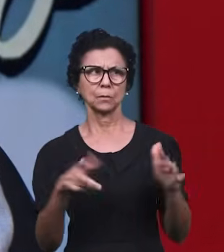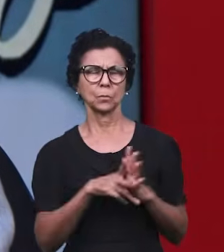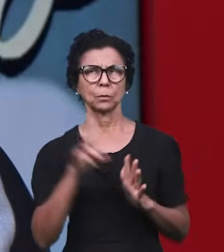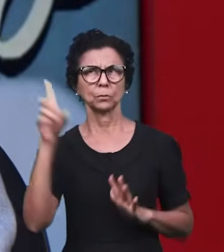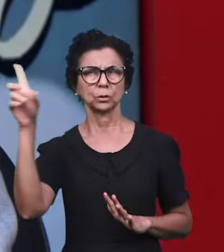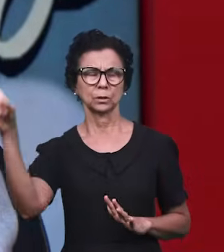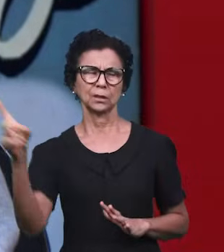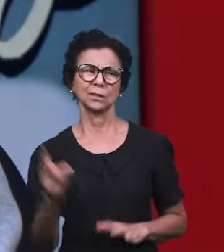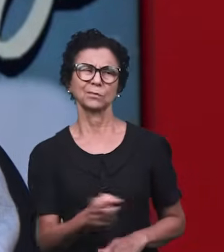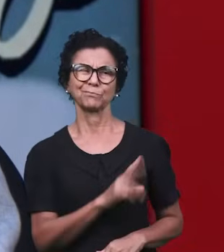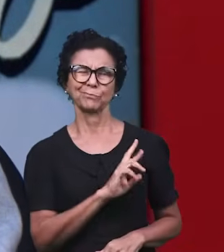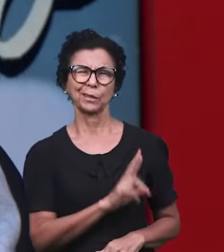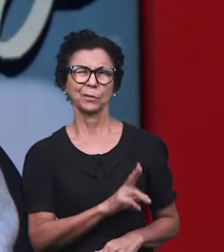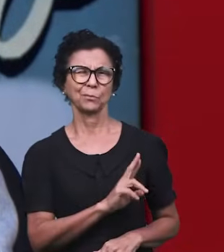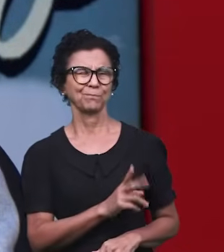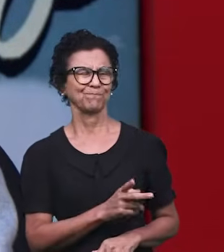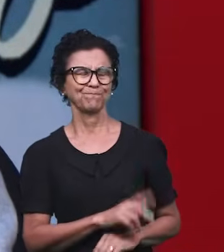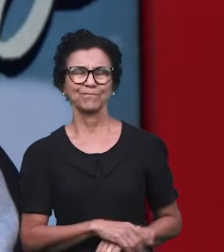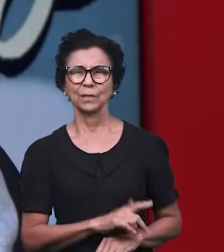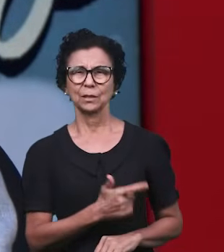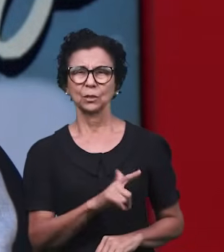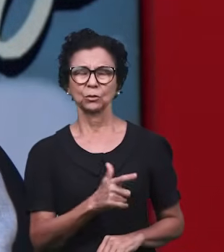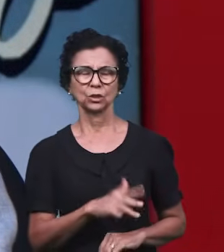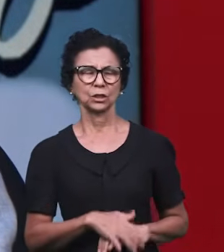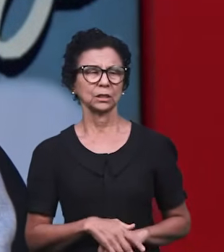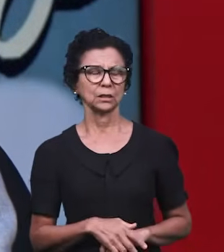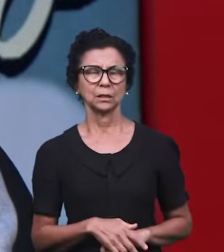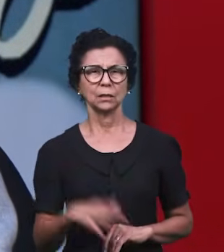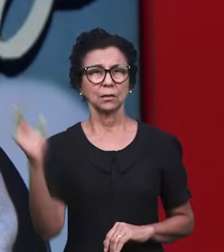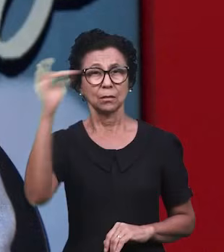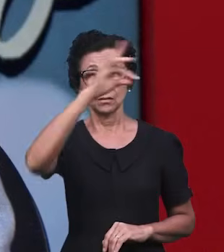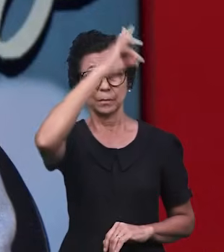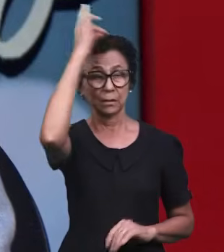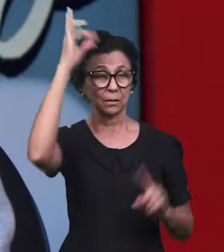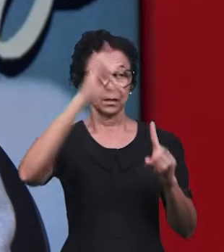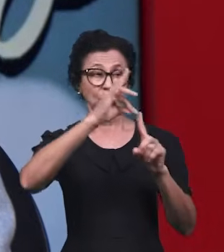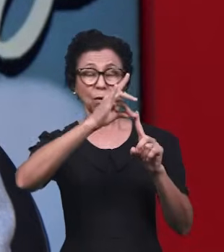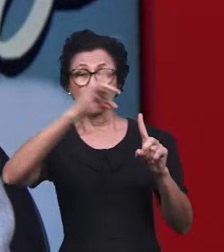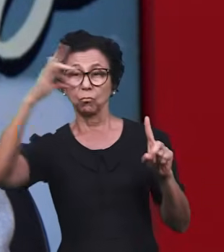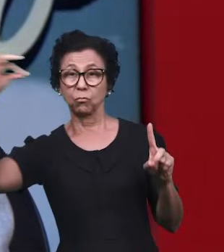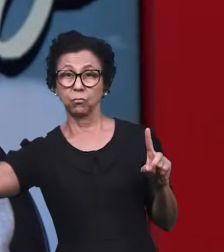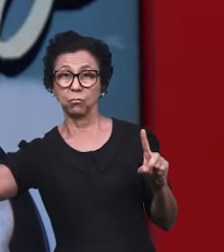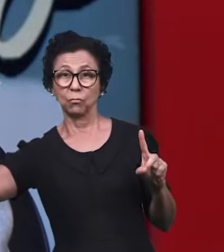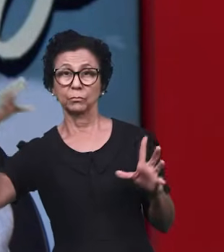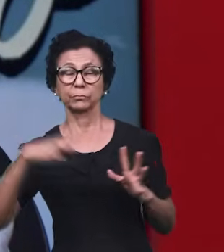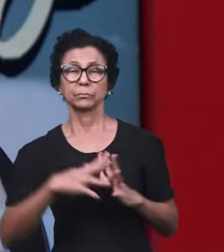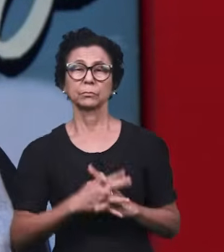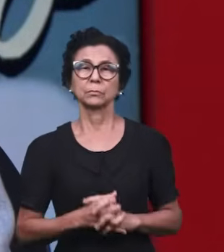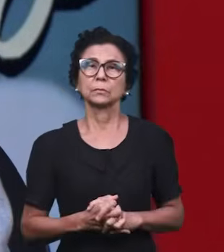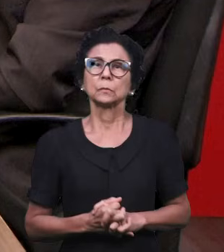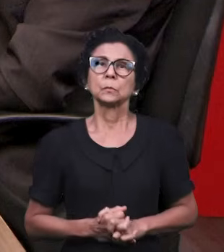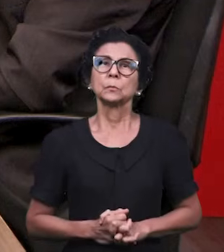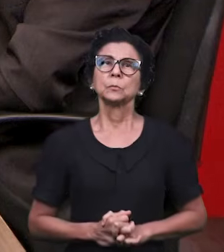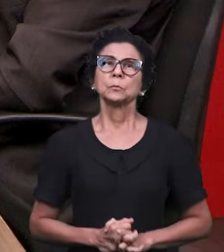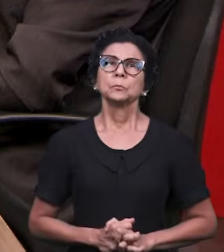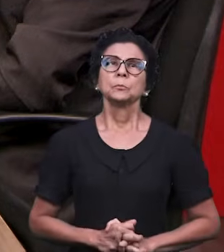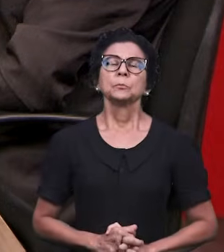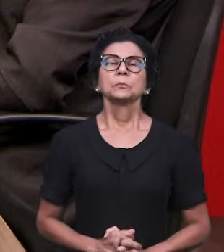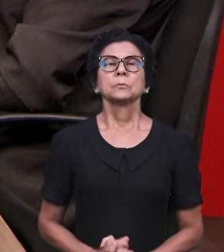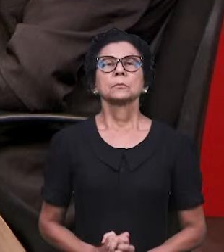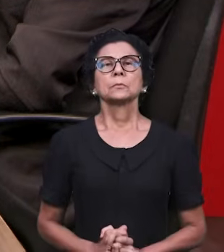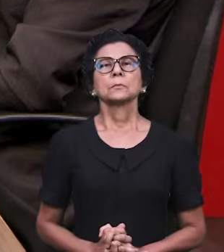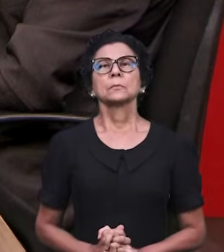verdade não havia governo do Espírito Santo. O Espírito Santo já não estava mais presente. Pastor Fernando. O